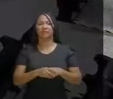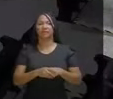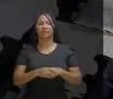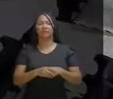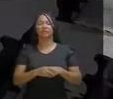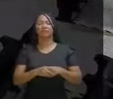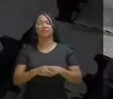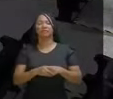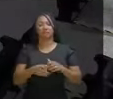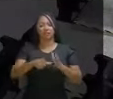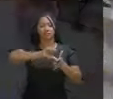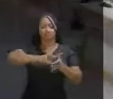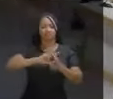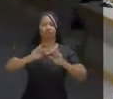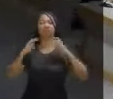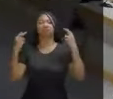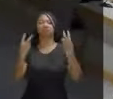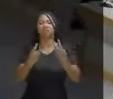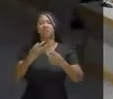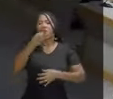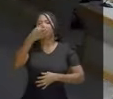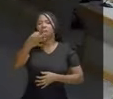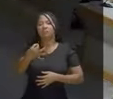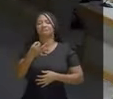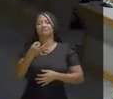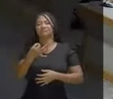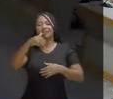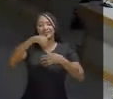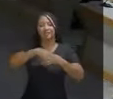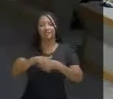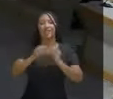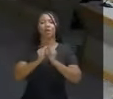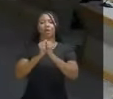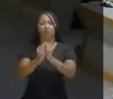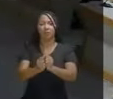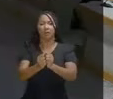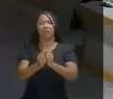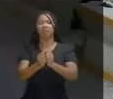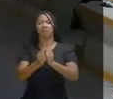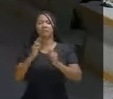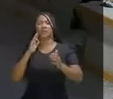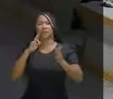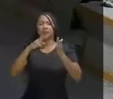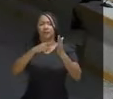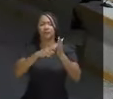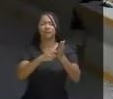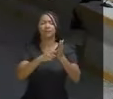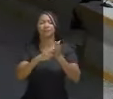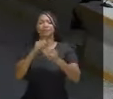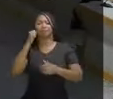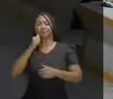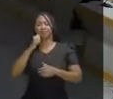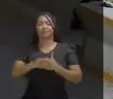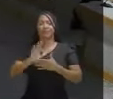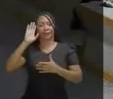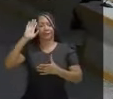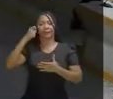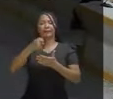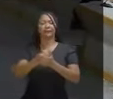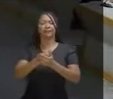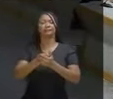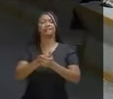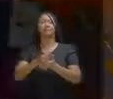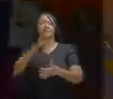na sessão anterior, ao preferir meu voto, eu acompanhei a eminente relatora para entender que a decisão